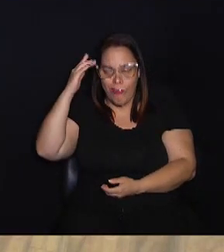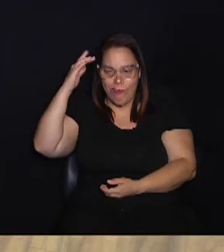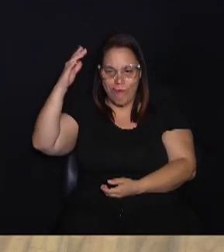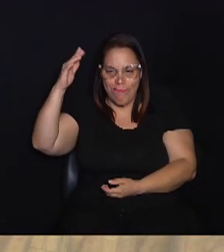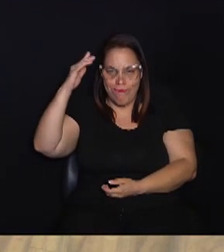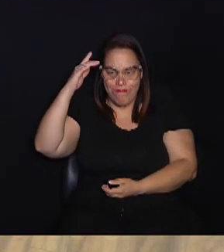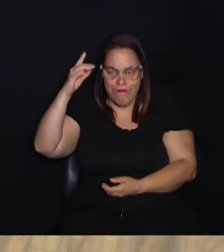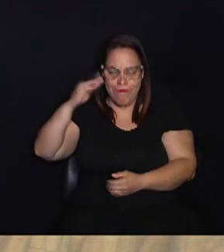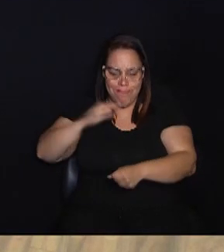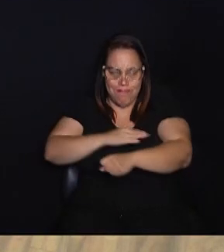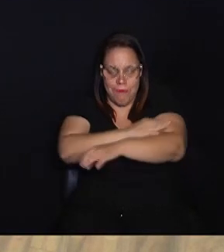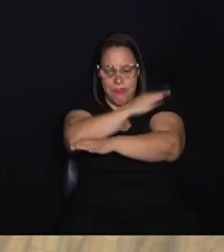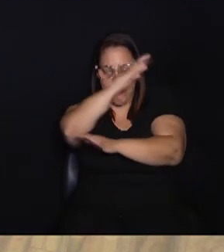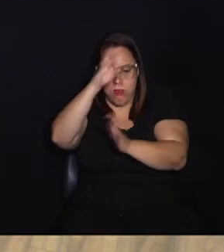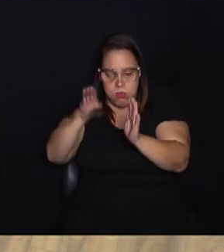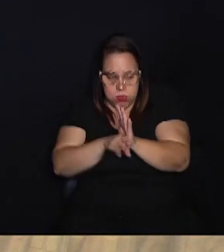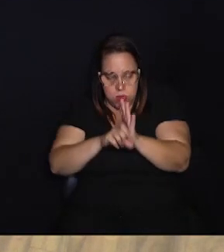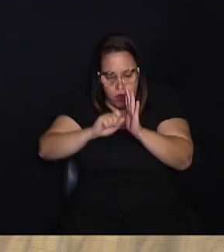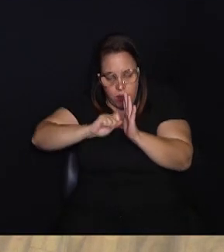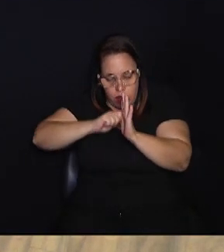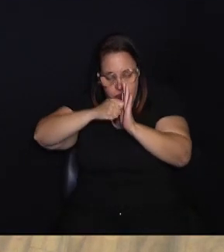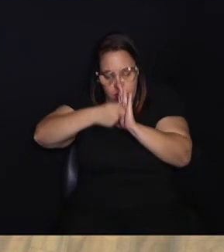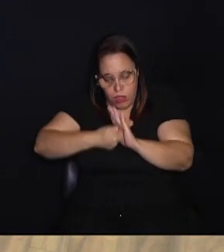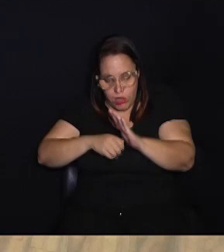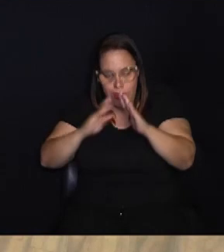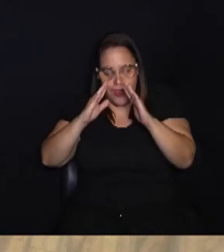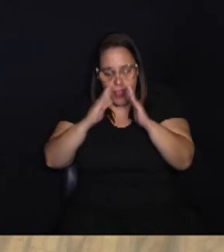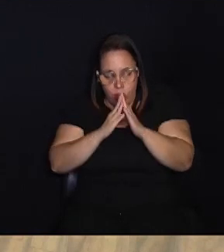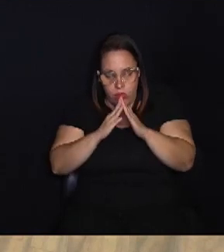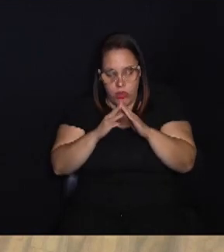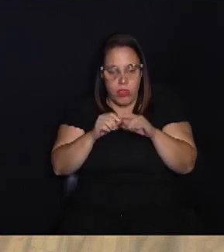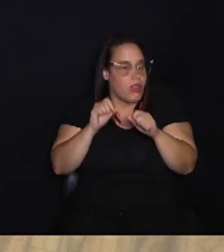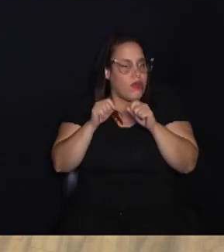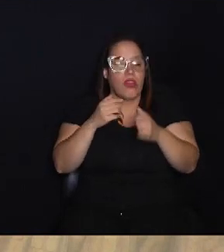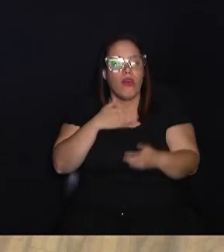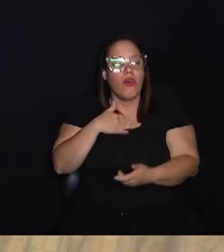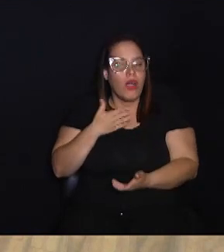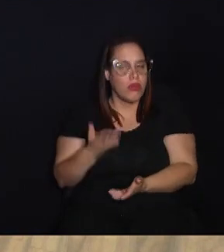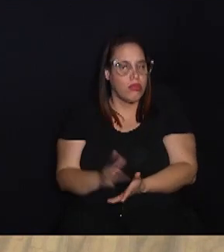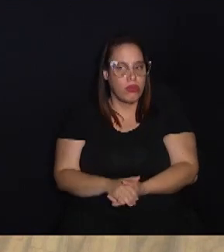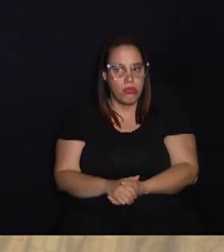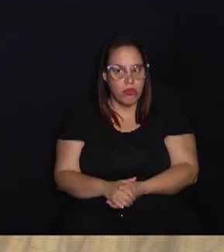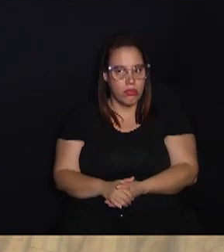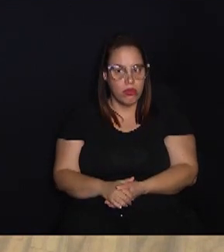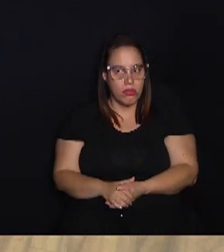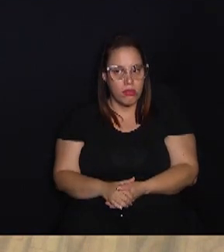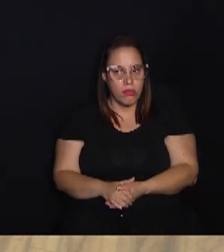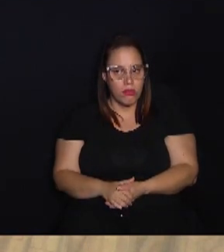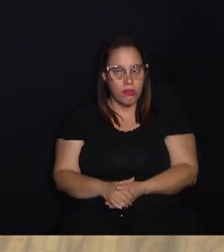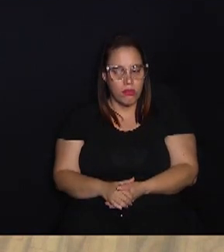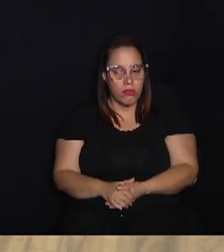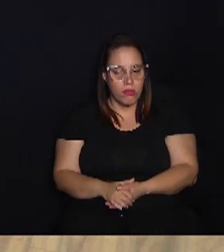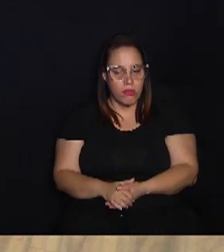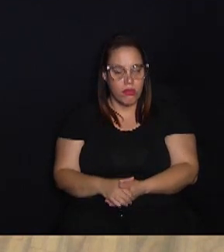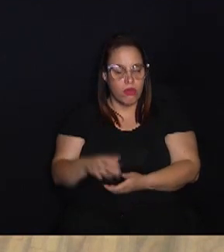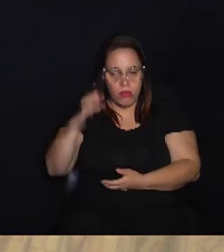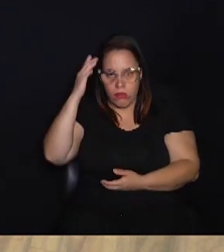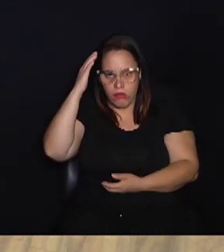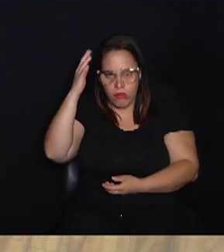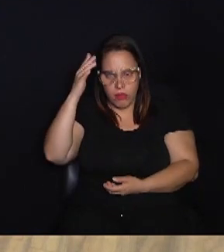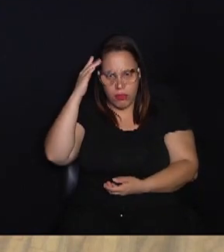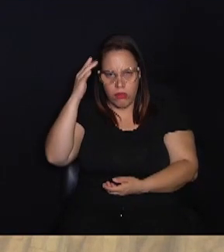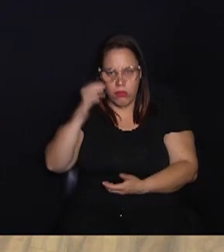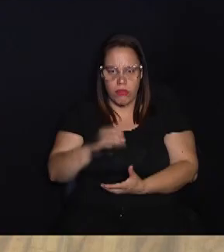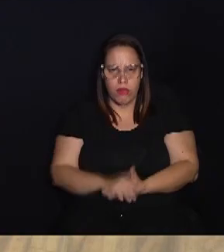ficar o dia inteiro trancado em casa, a família toda, o que eu faço, né? Muitas vezes a criatividade era ficar